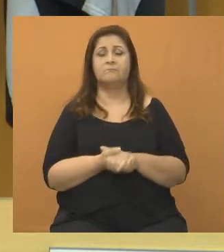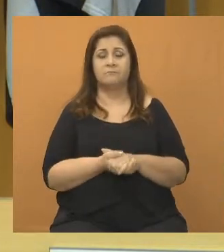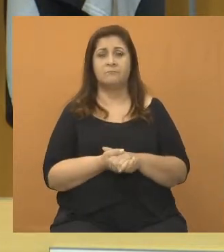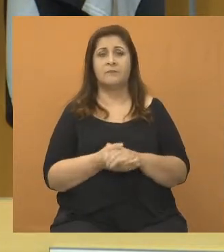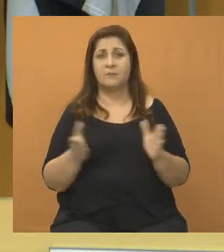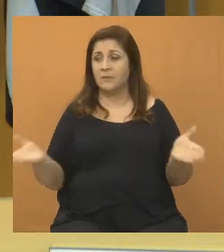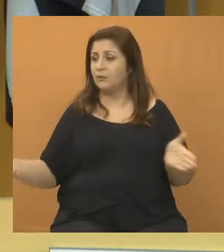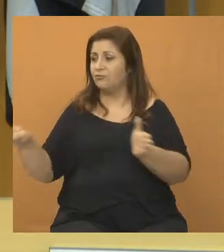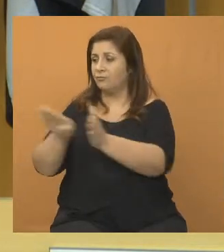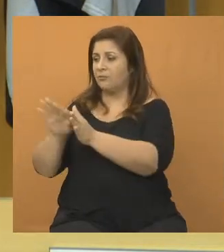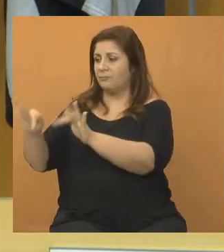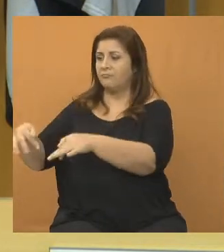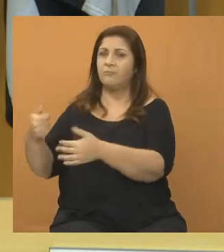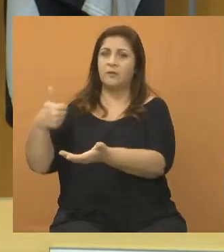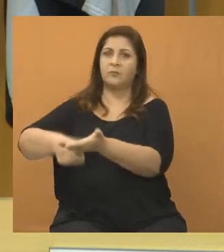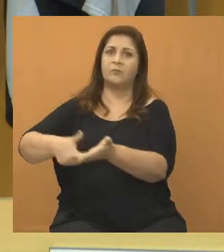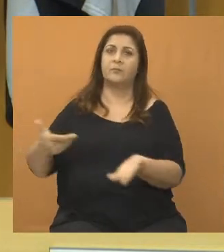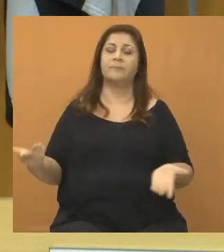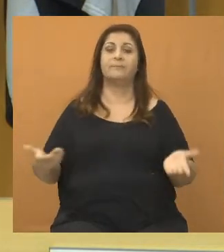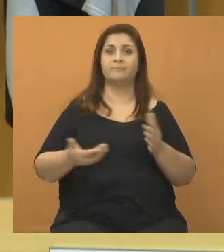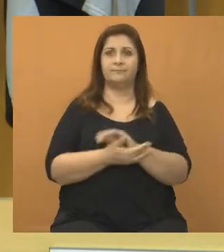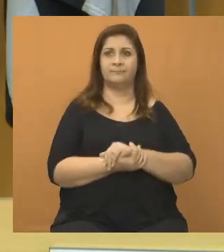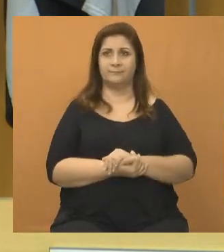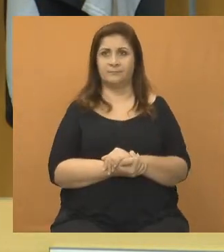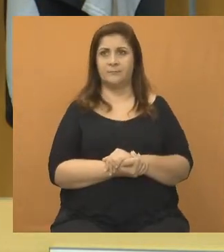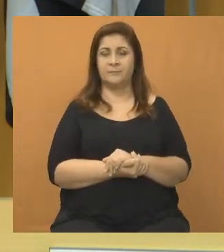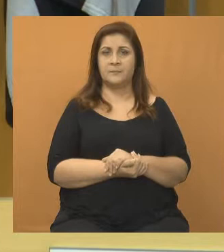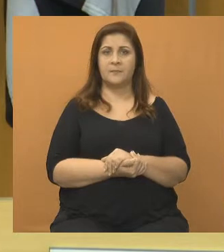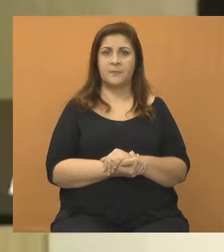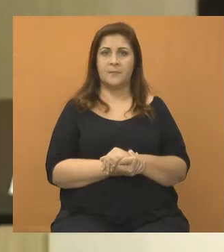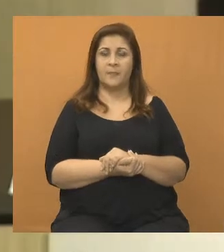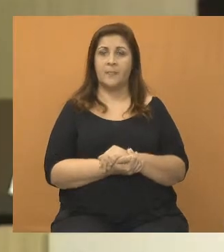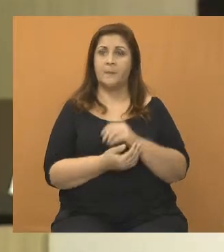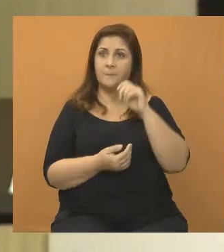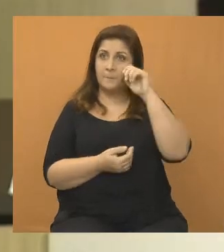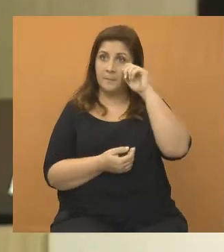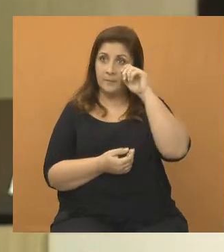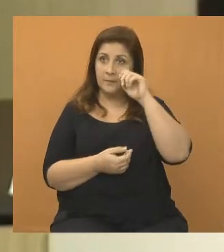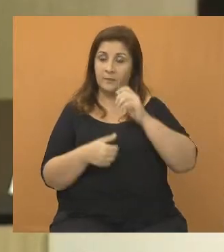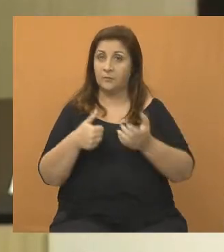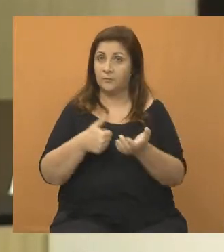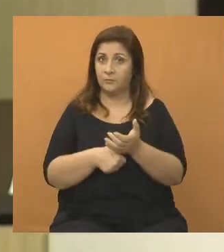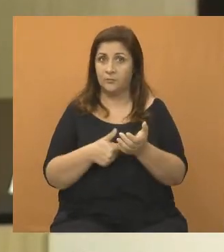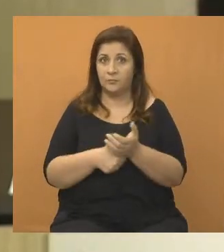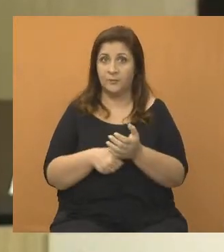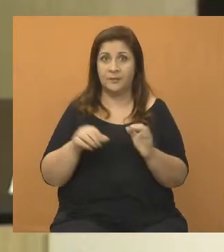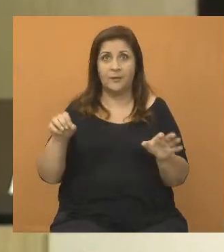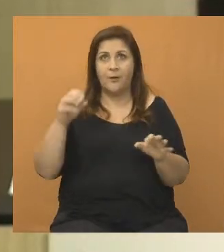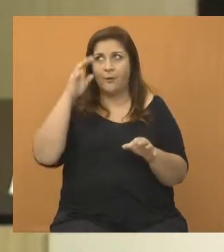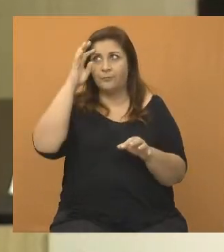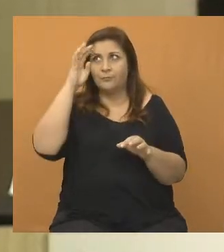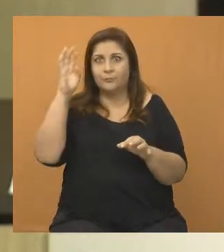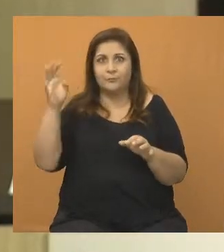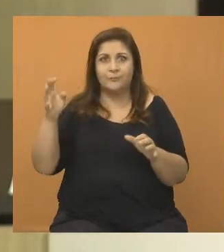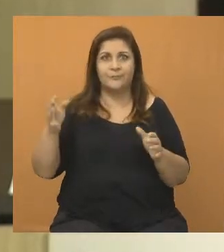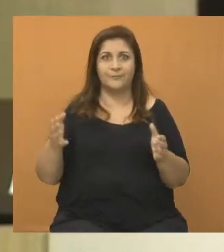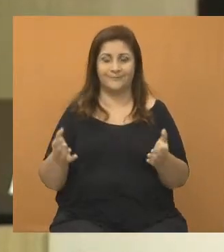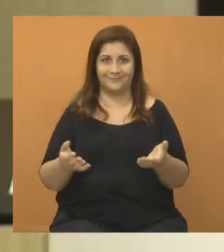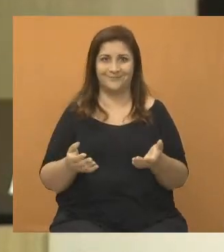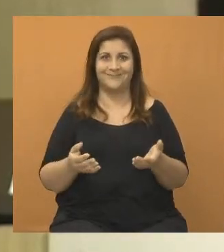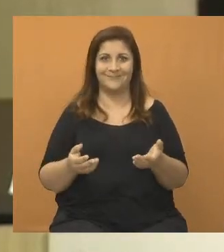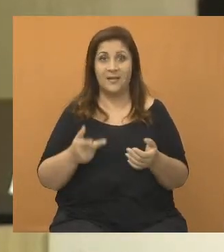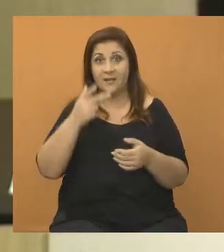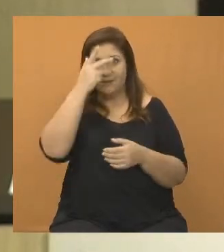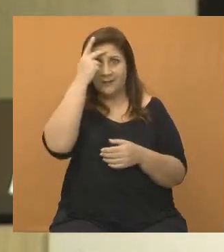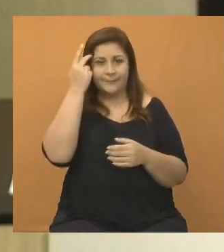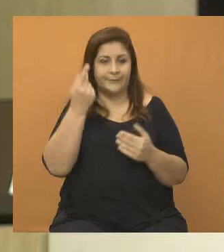nesse ponto final. Na verdade, o documento ele é o sonho de quem está